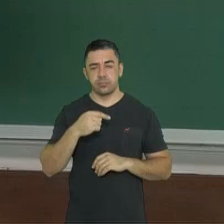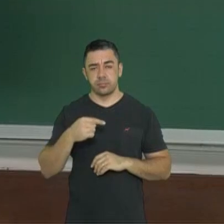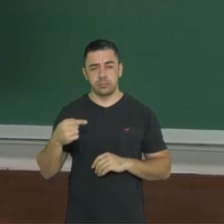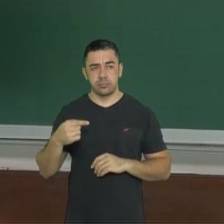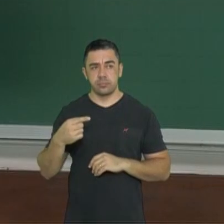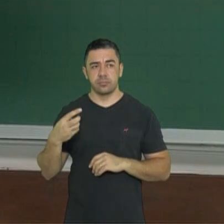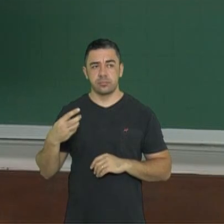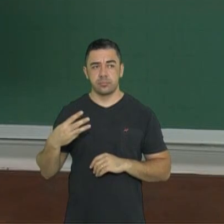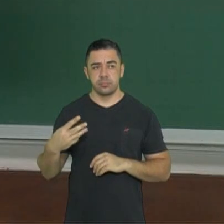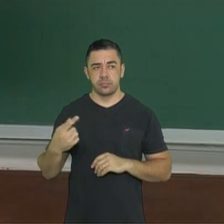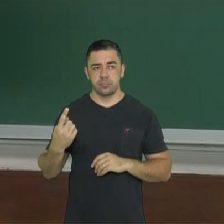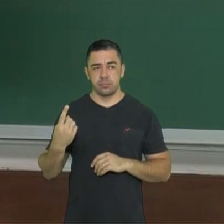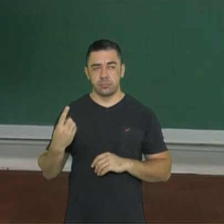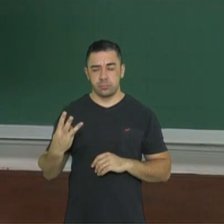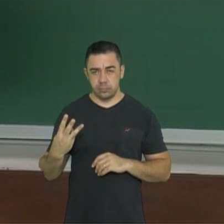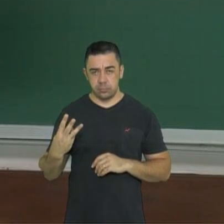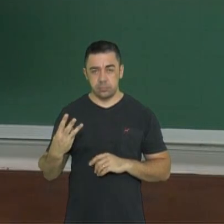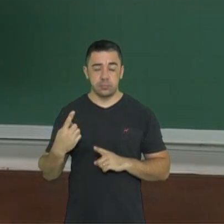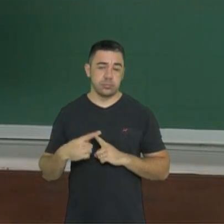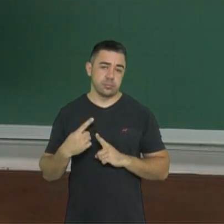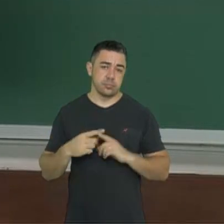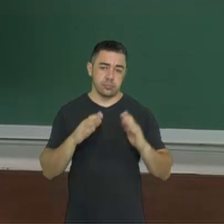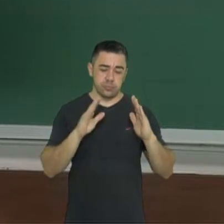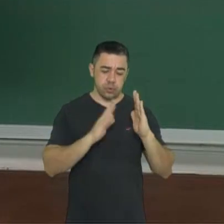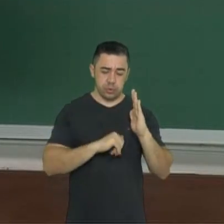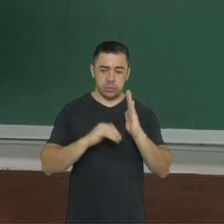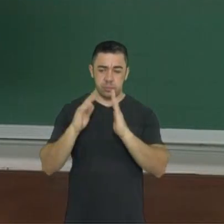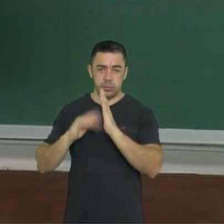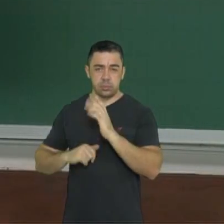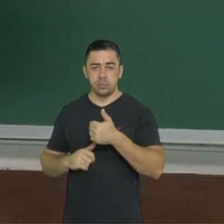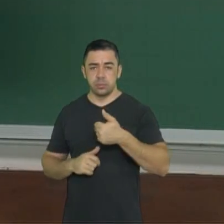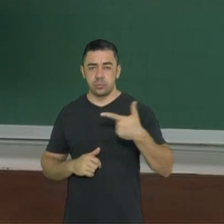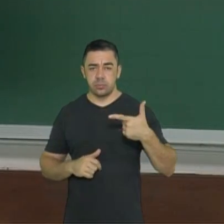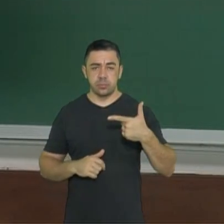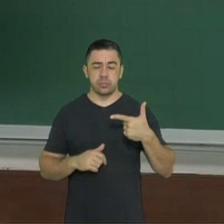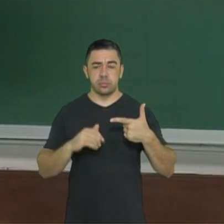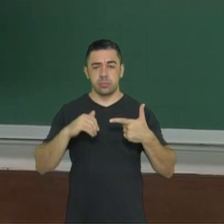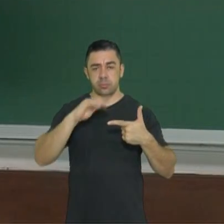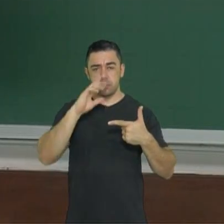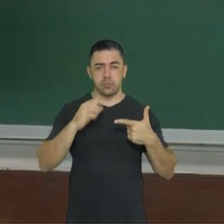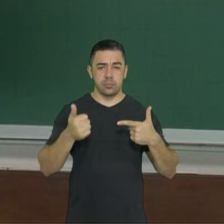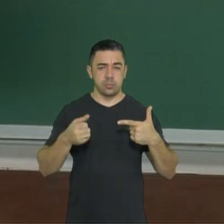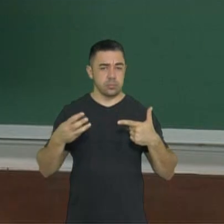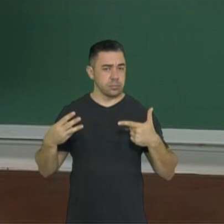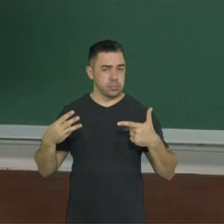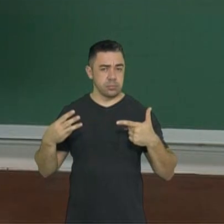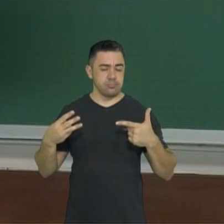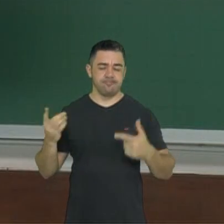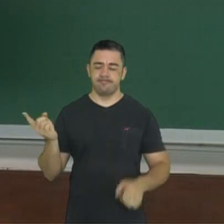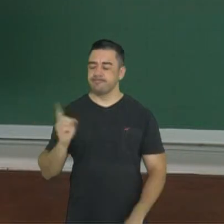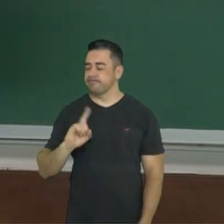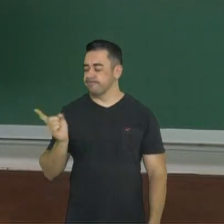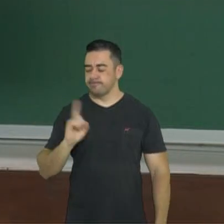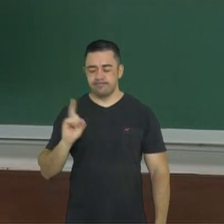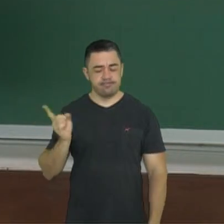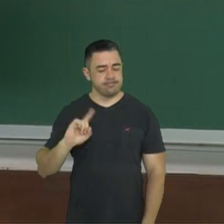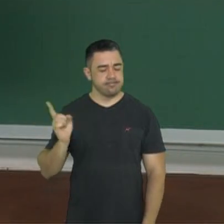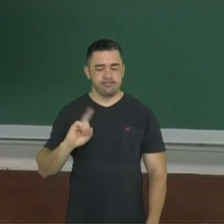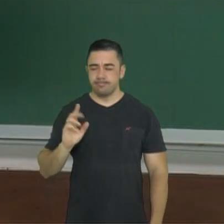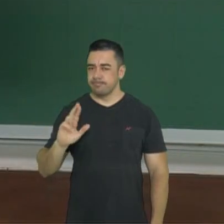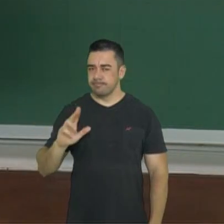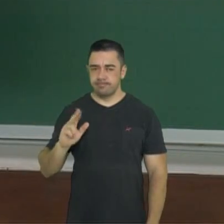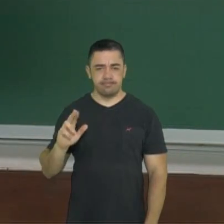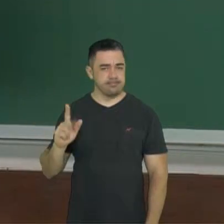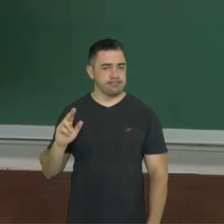falso por quê que é essa é falsa porque se eu tiro moda fica 12 maior que 1312 não é